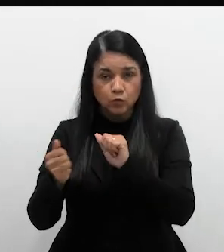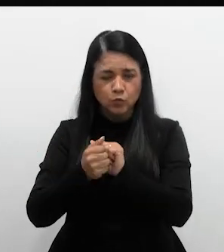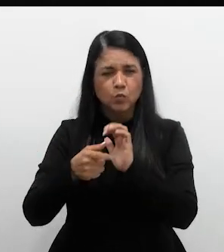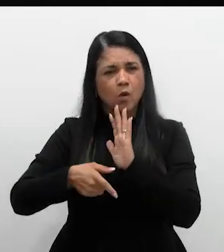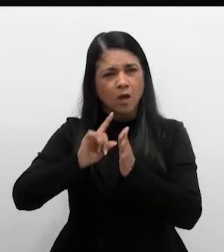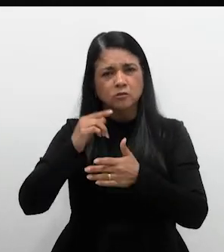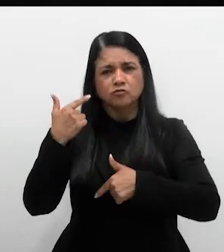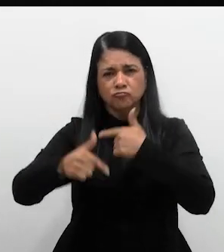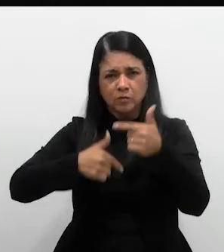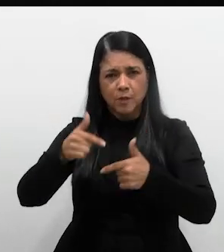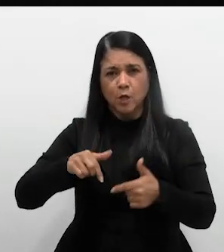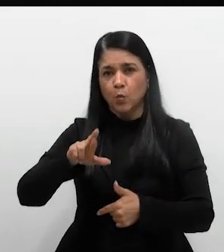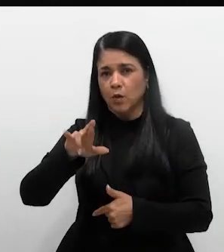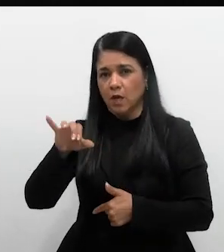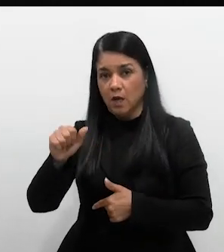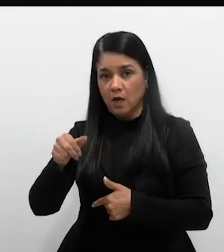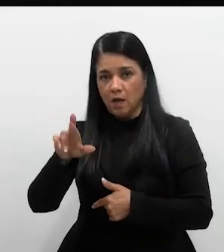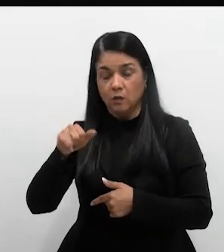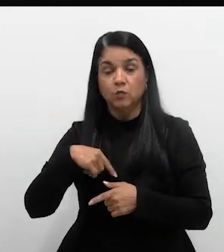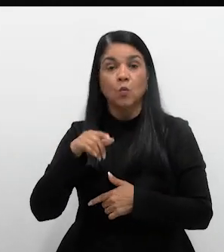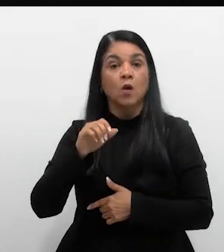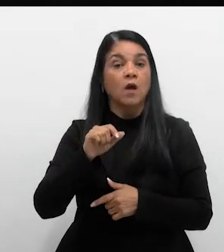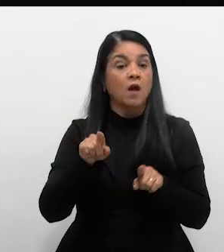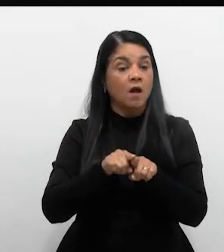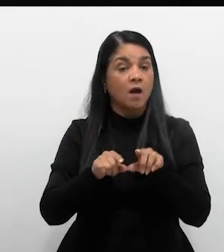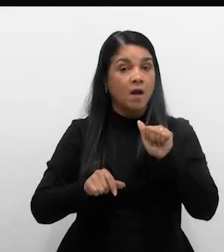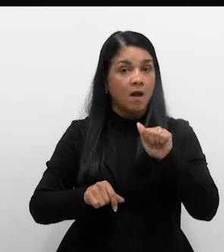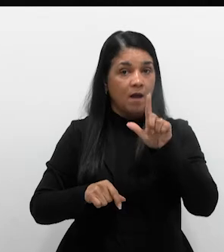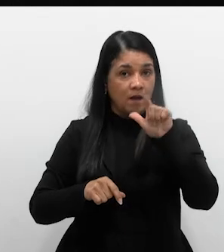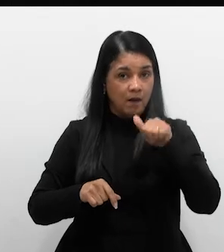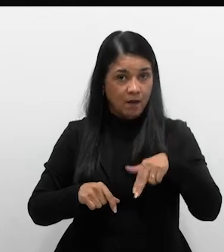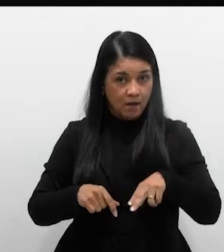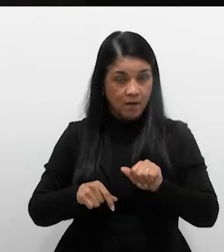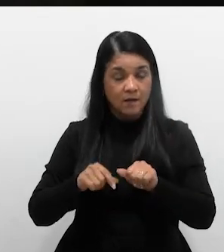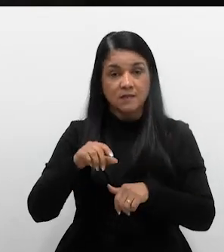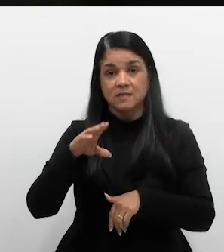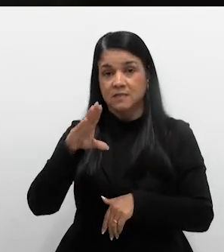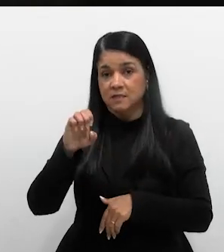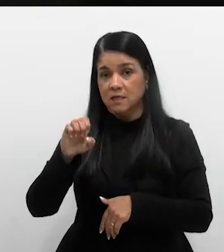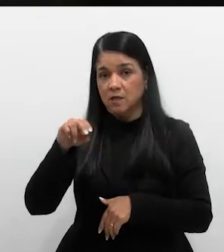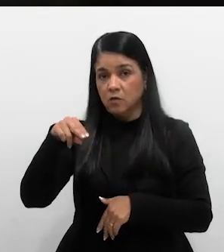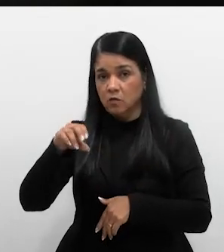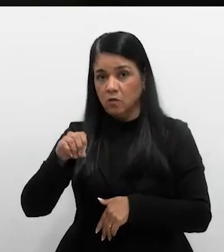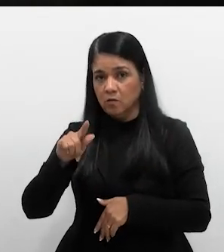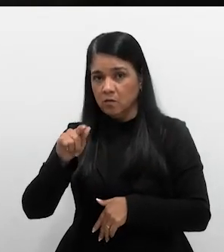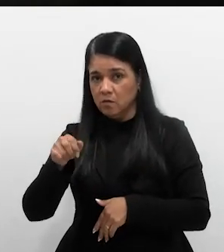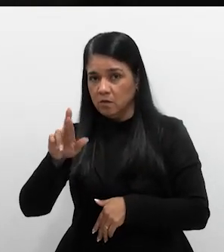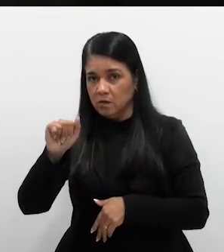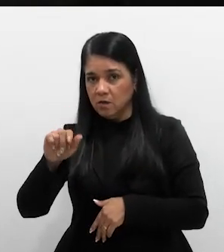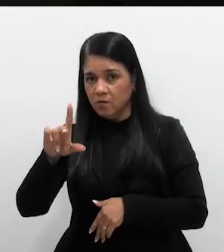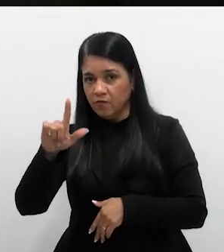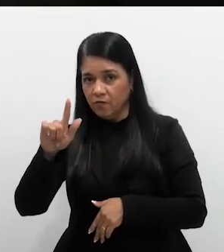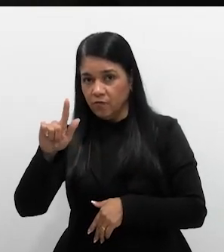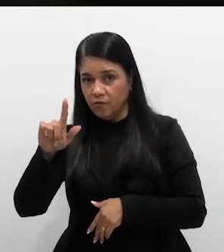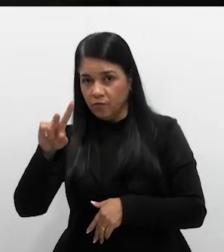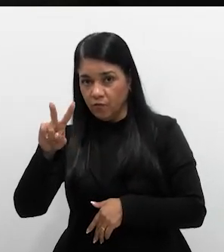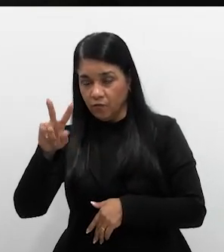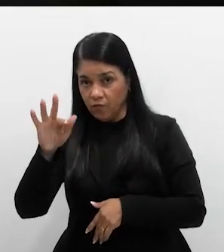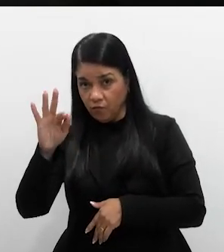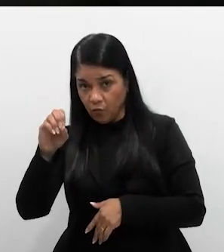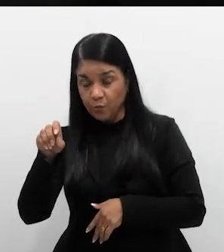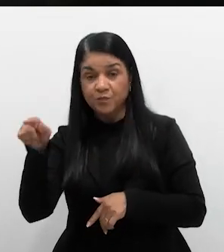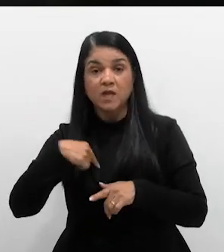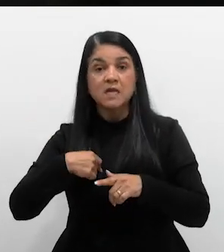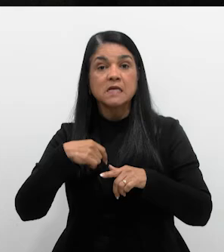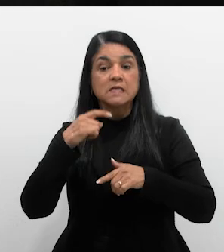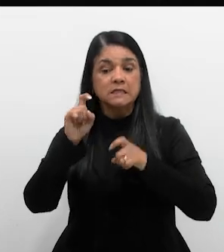com o Ricardo antes. O Alan é cenógrafo, formado, profissional, eles arrasam nas técnicas digitais, no 3D,